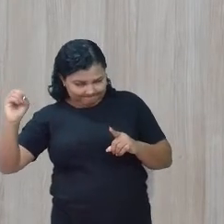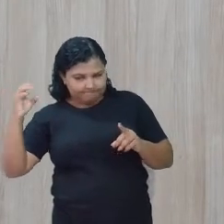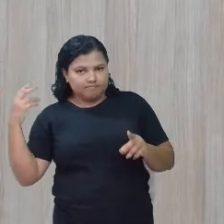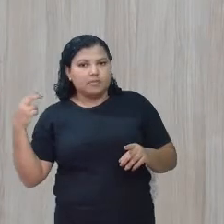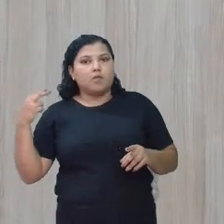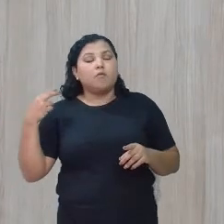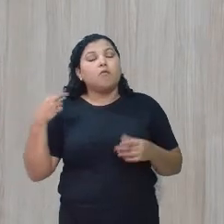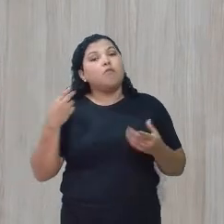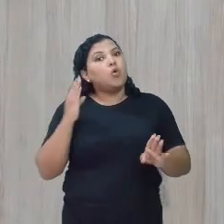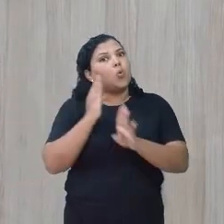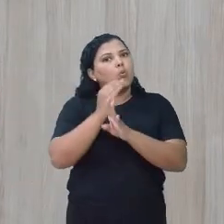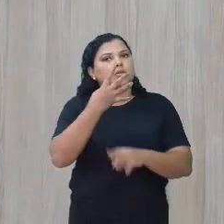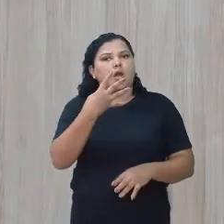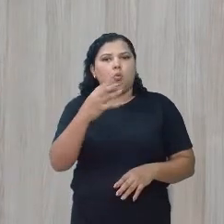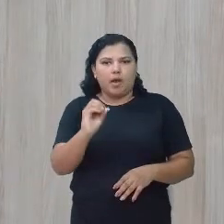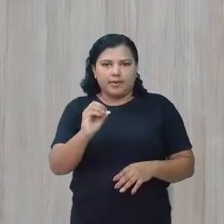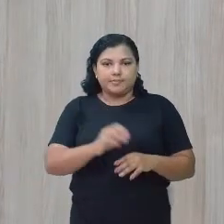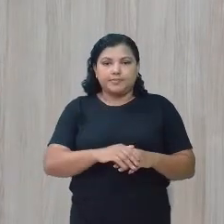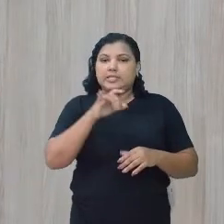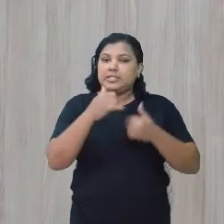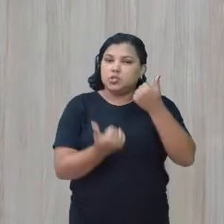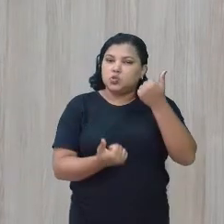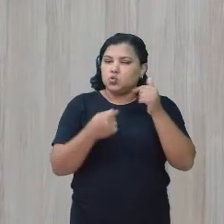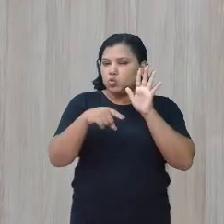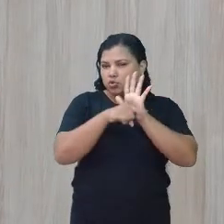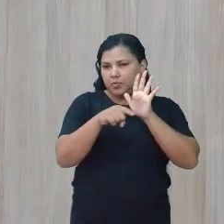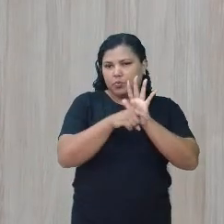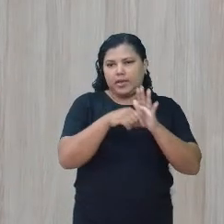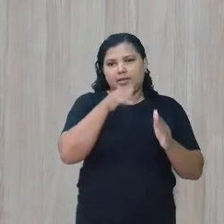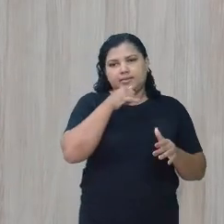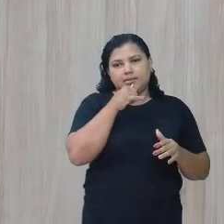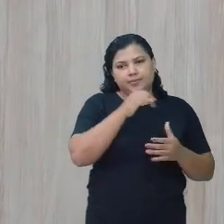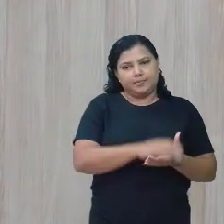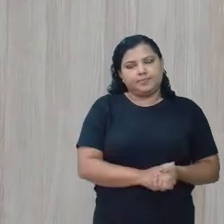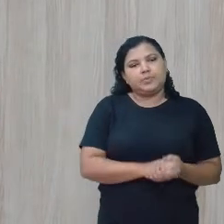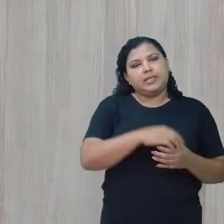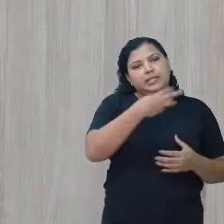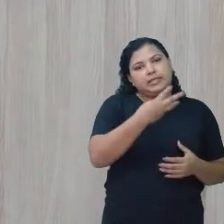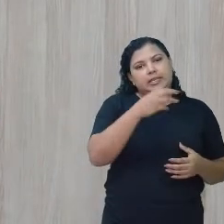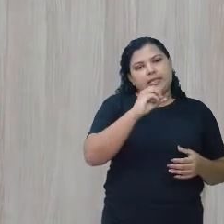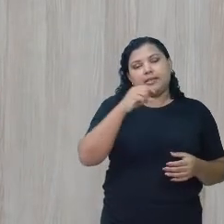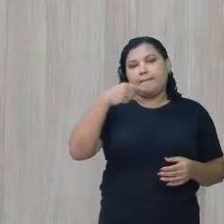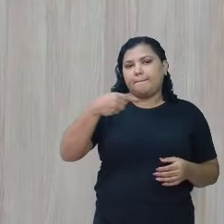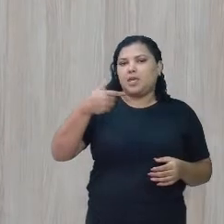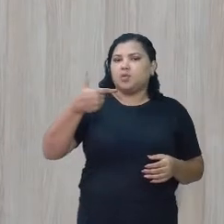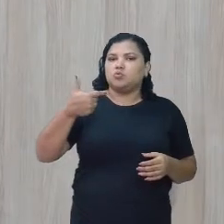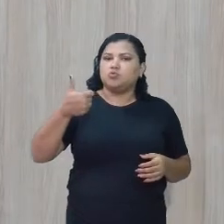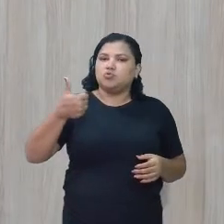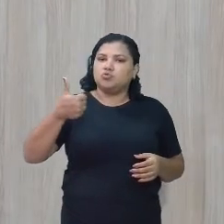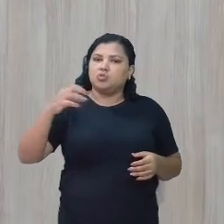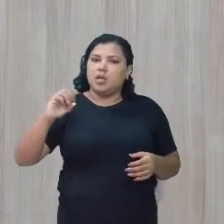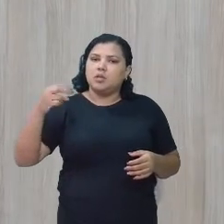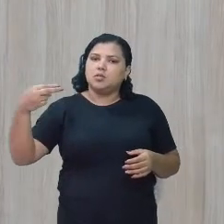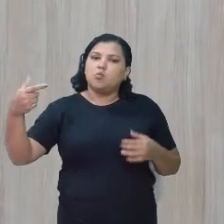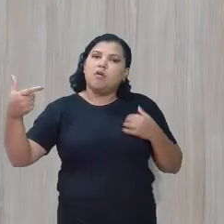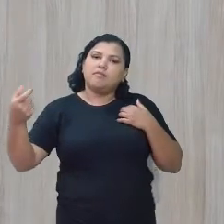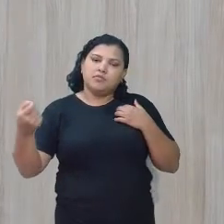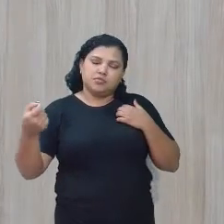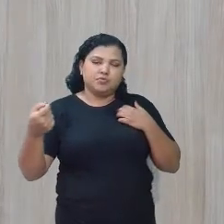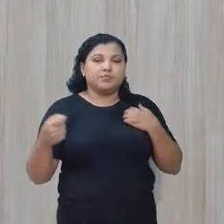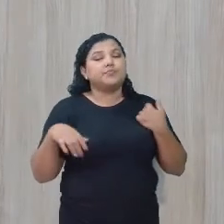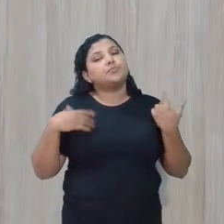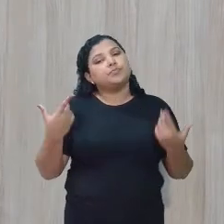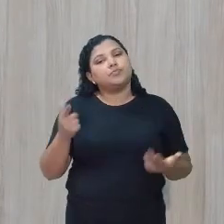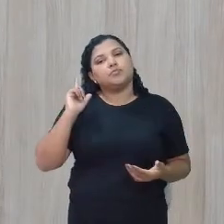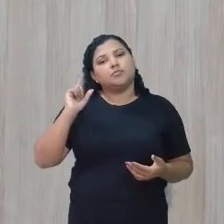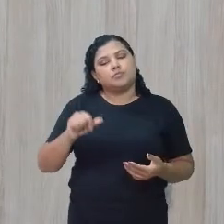40. E se eu fizer a subtração aí, tá, do 30 com o 10, eu vou encontrar o valor de 20. Então, é